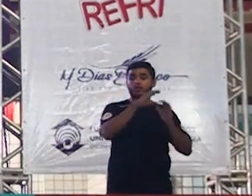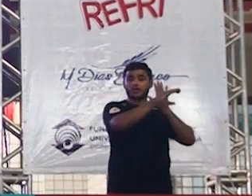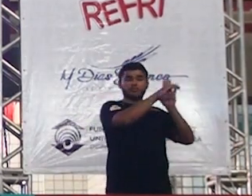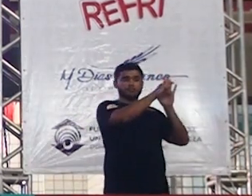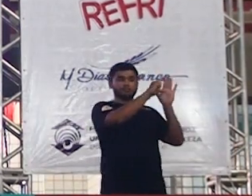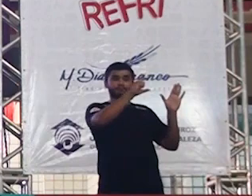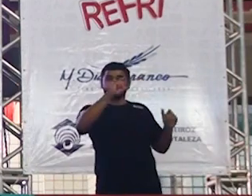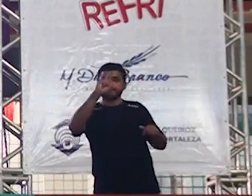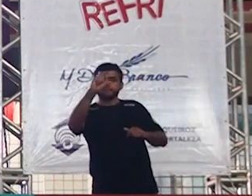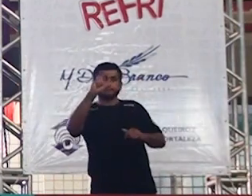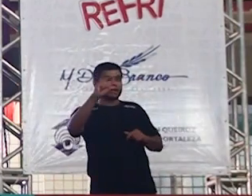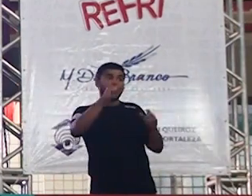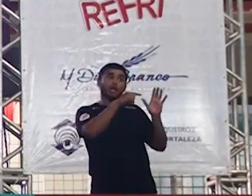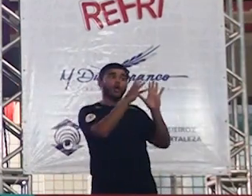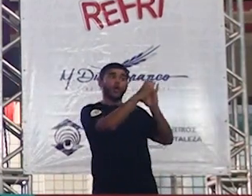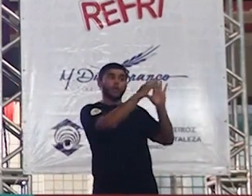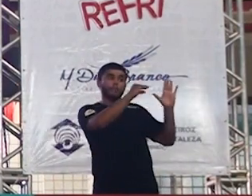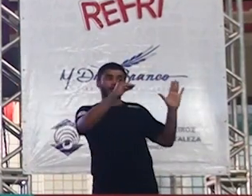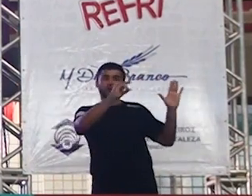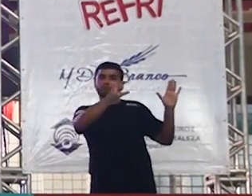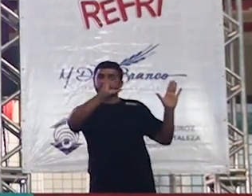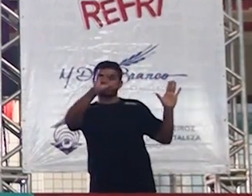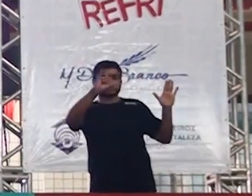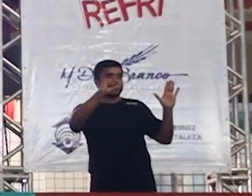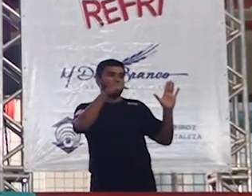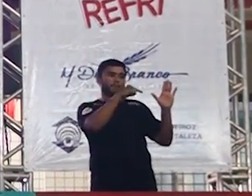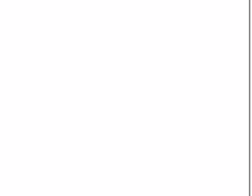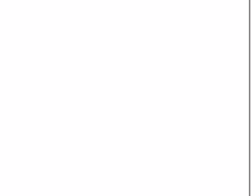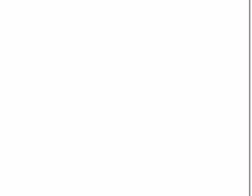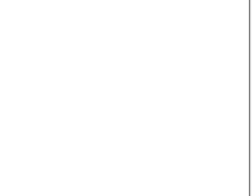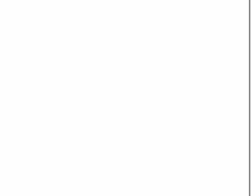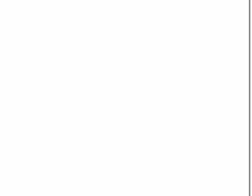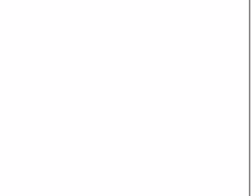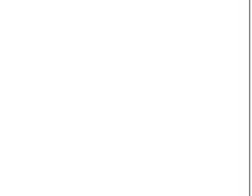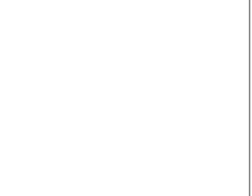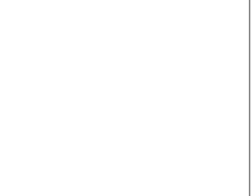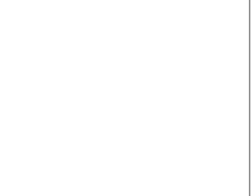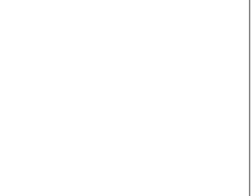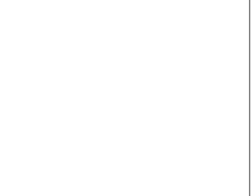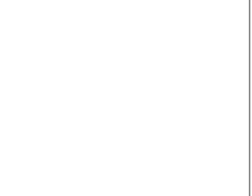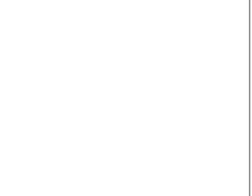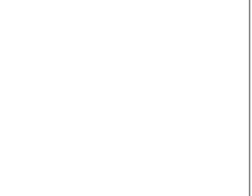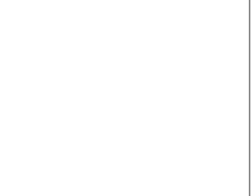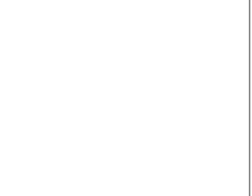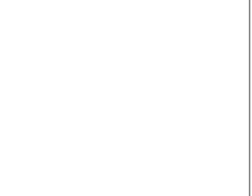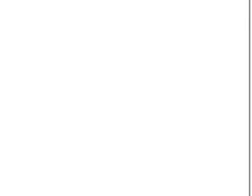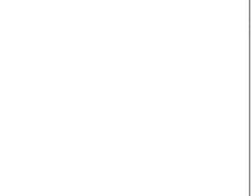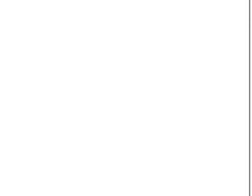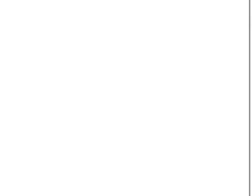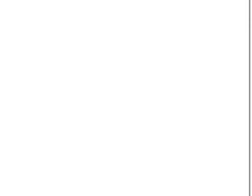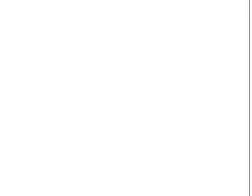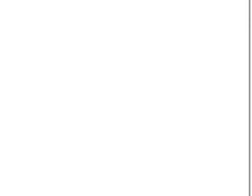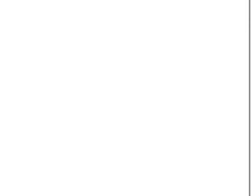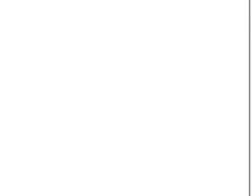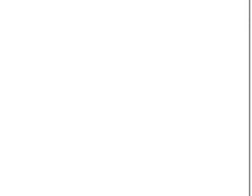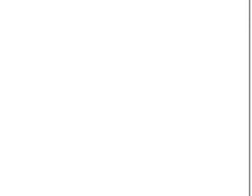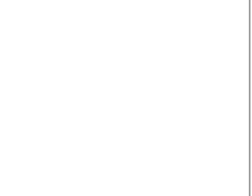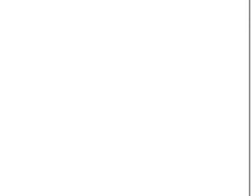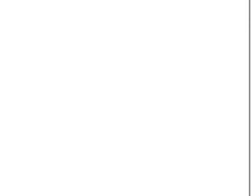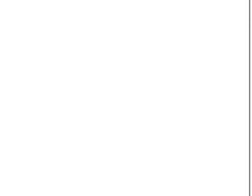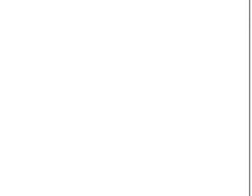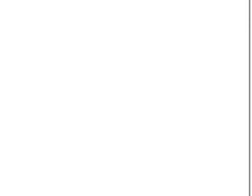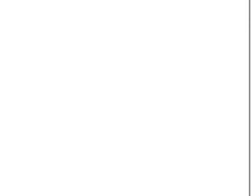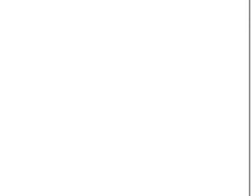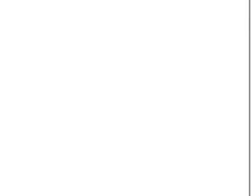Uma citação. Então, tá aqui, ó. Aqui são os versos, ó. Eu posso pegar um